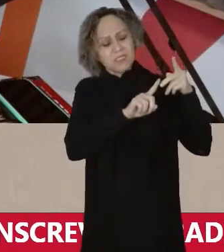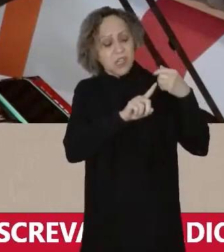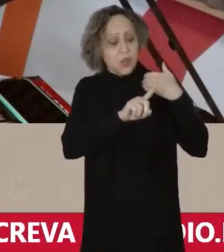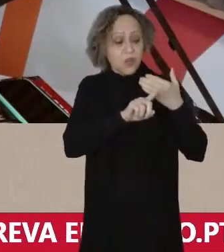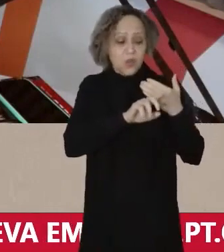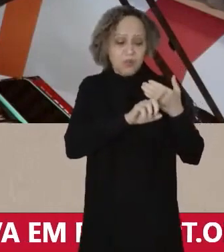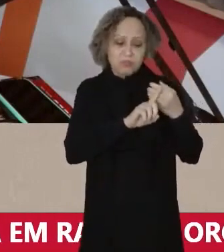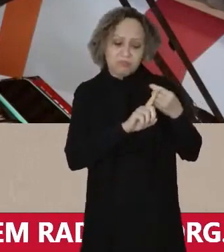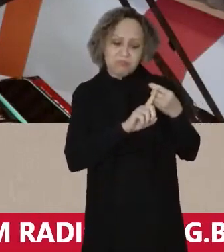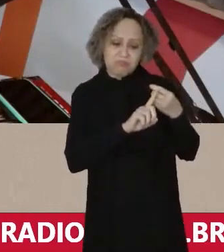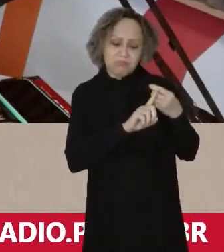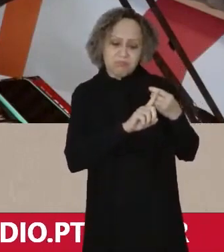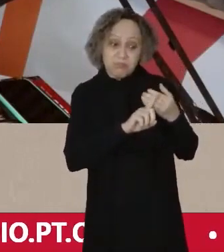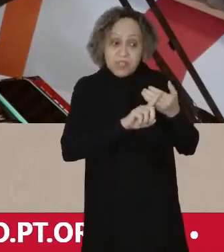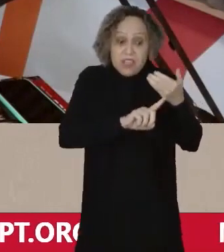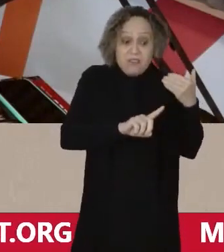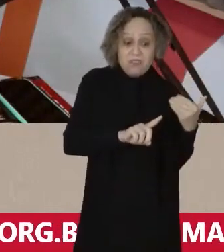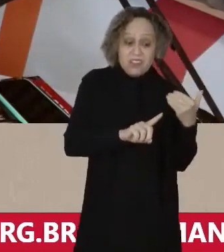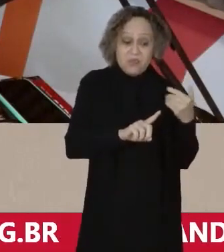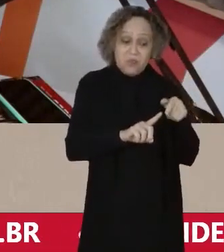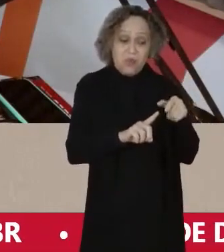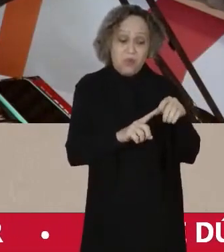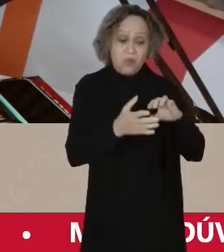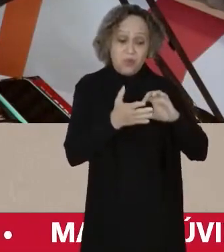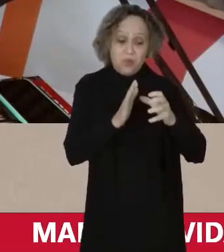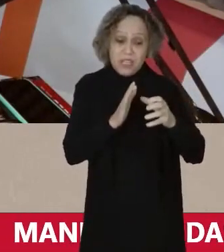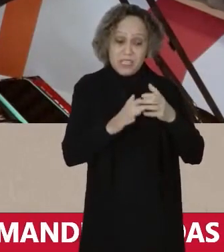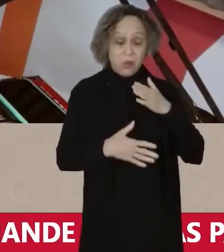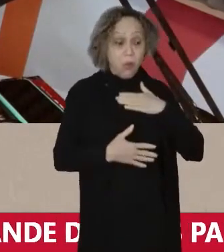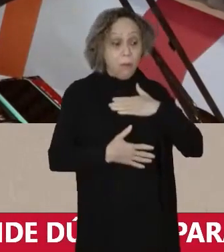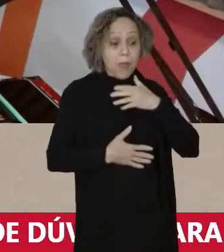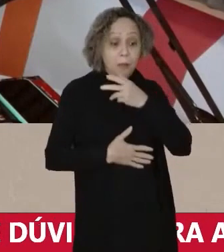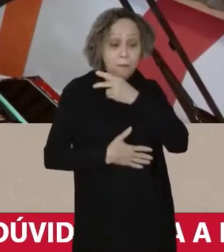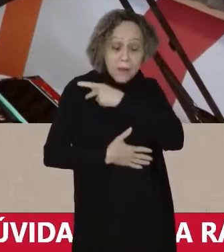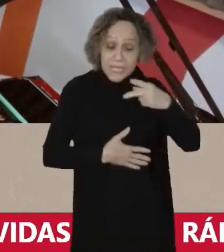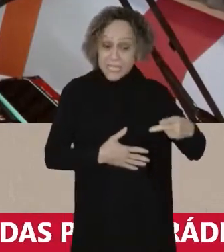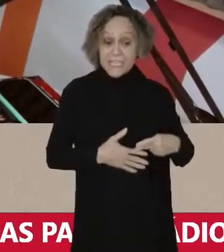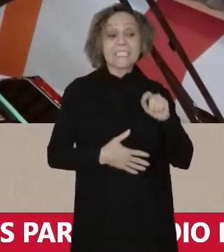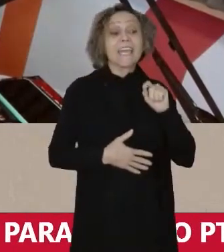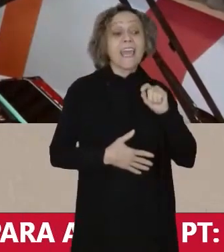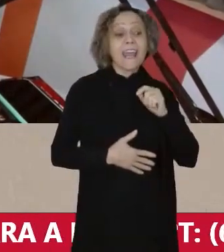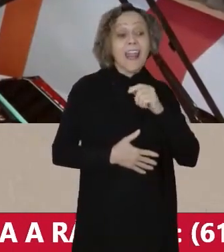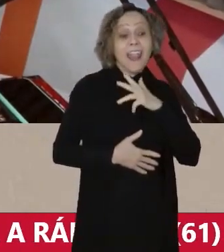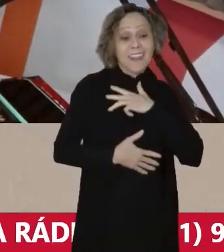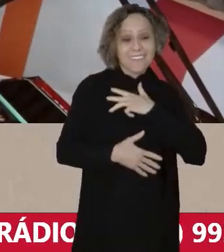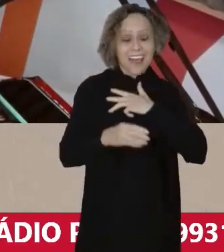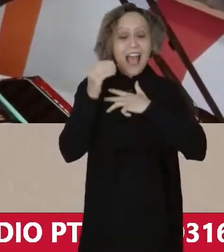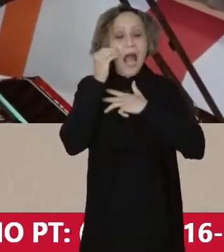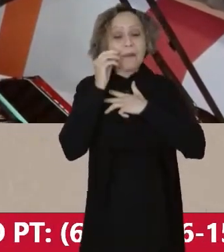e o meu presidente, é o presidente Lula, costumo, falo até hoje que é meu presidente, foi Nossa, a mãe. melhor